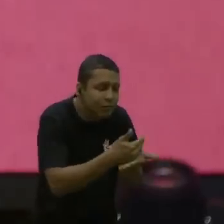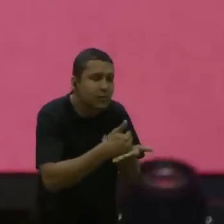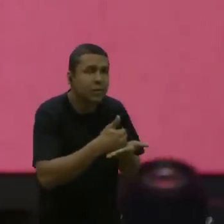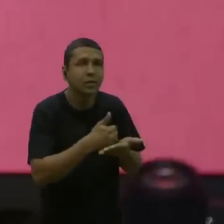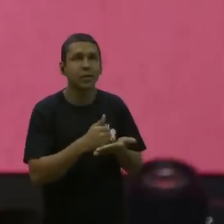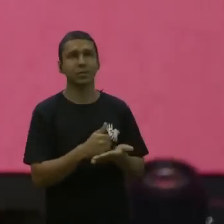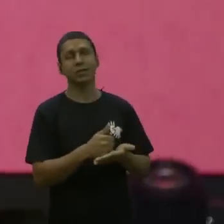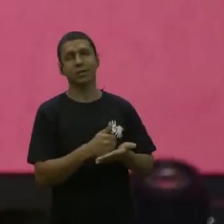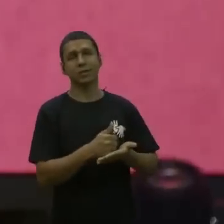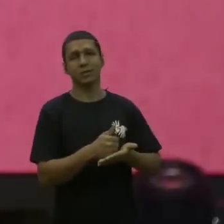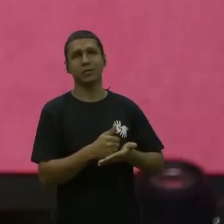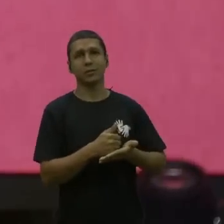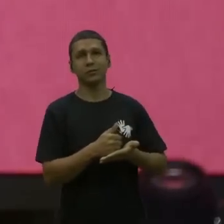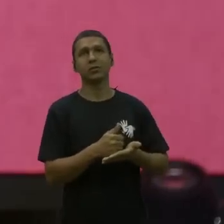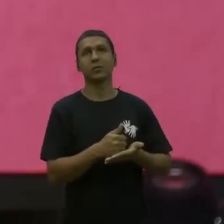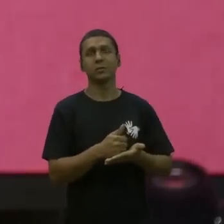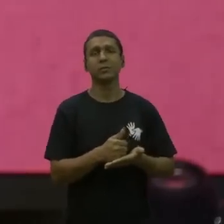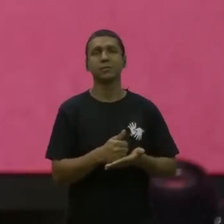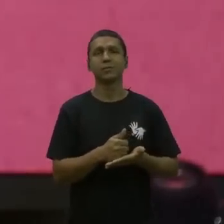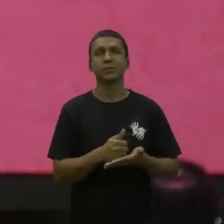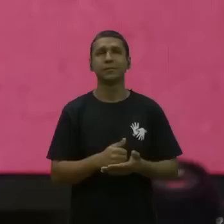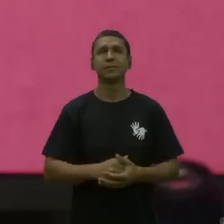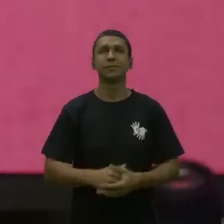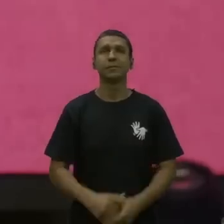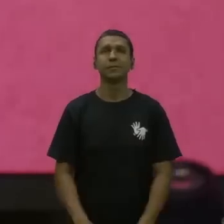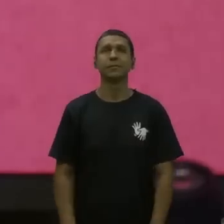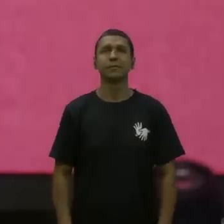que alguém deixa cair da mesa.